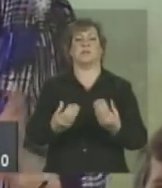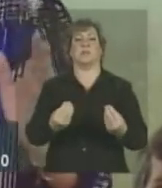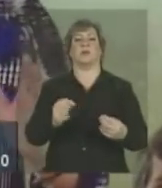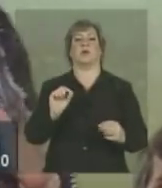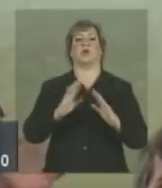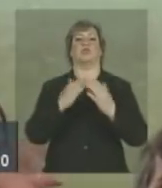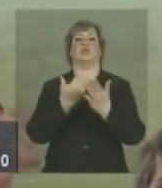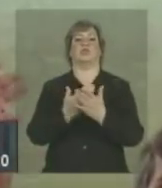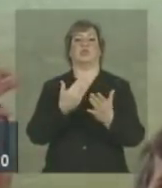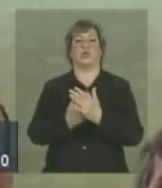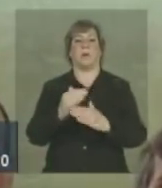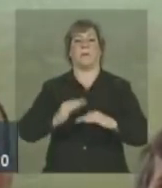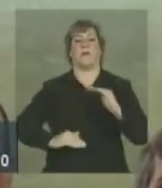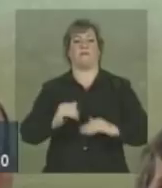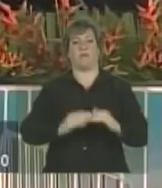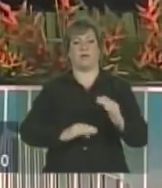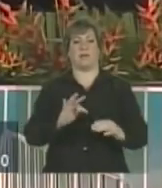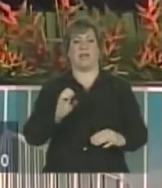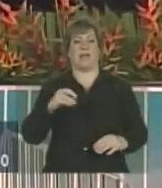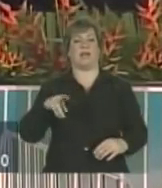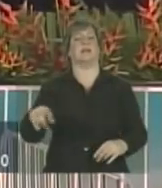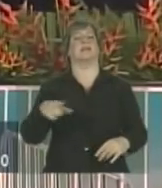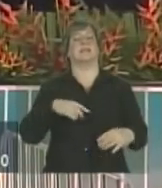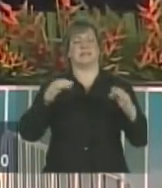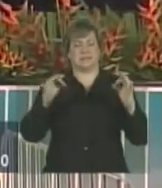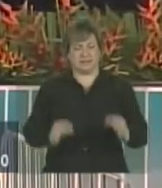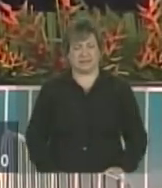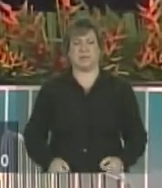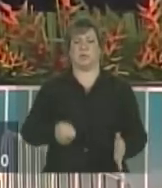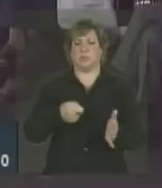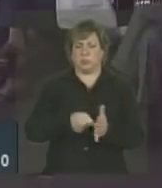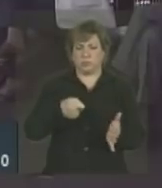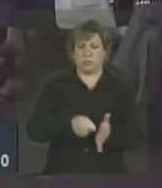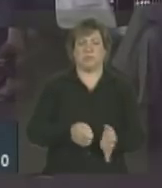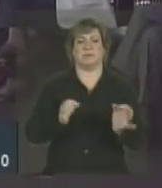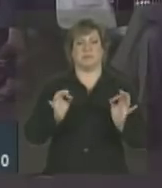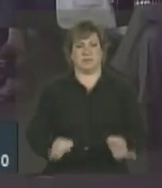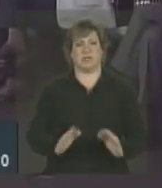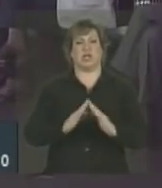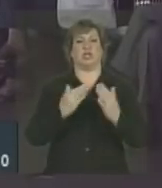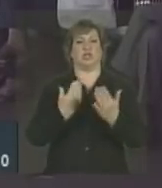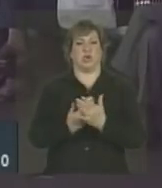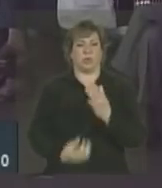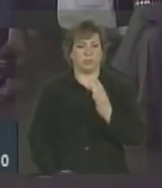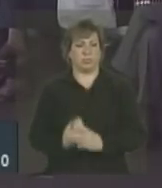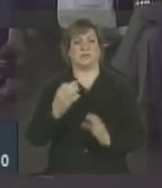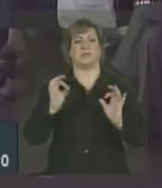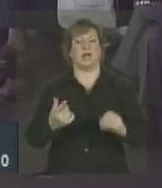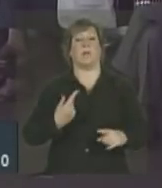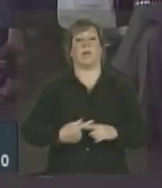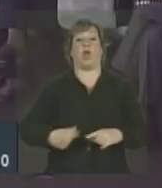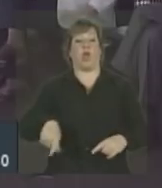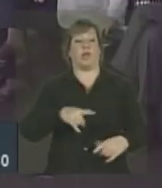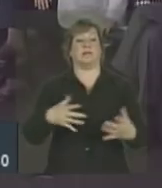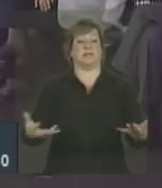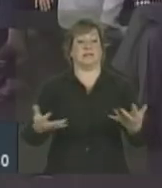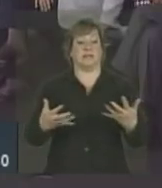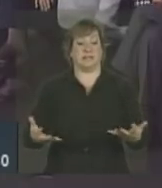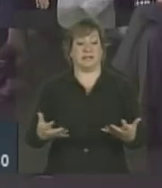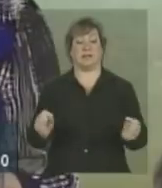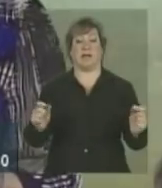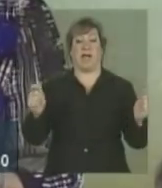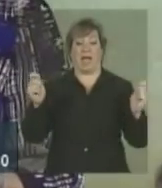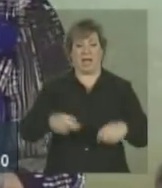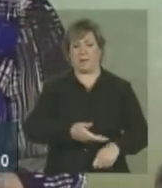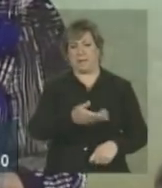profissionalizantes. O senhor tem toda a razão, prefeito. Tem de brigar por escola profissionalizante, porque nós queremos